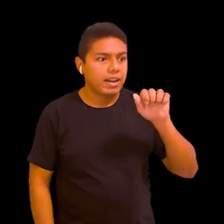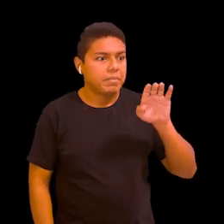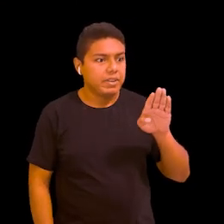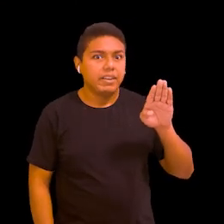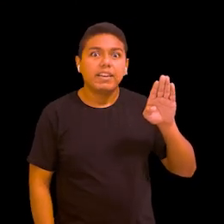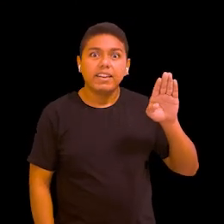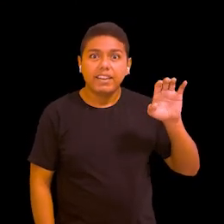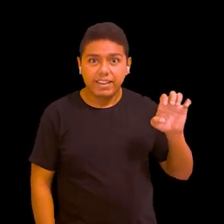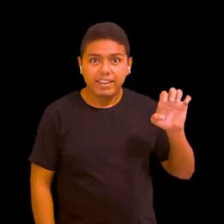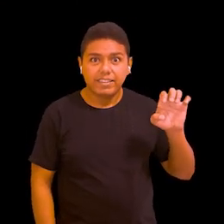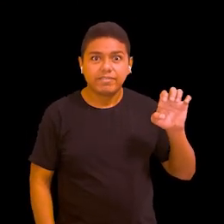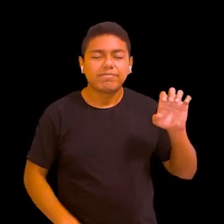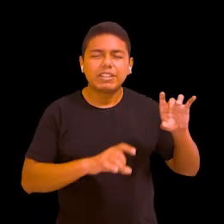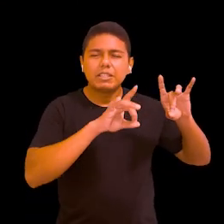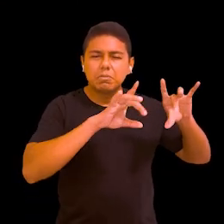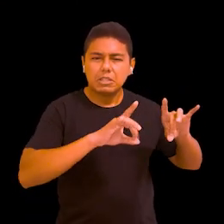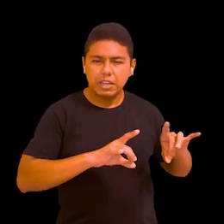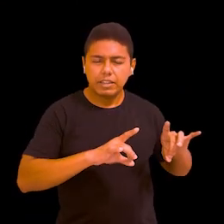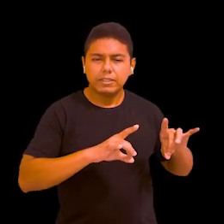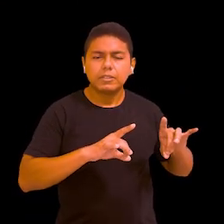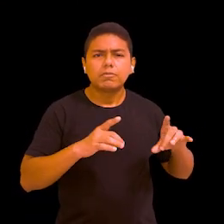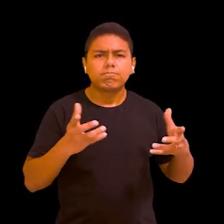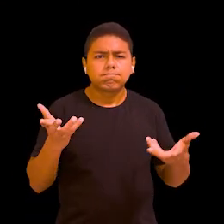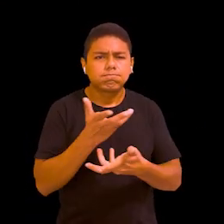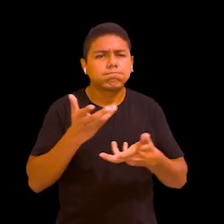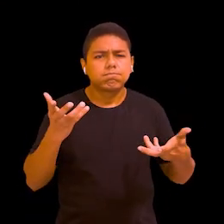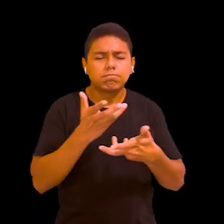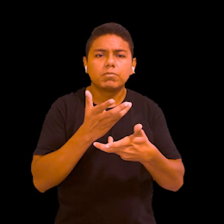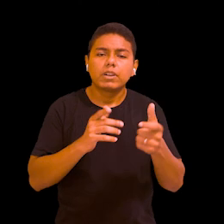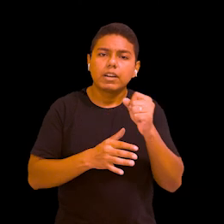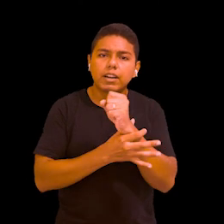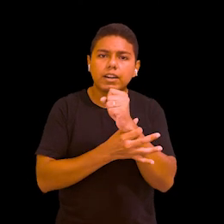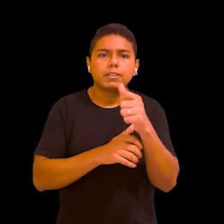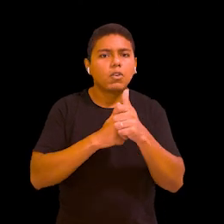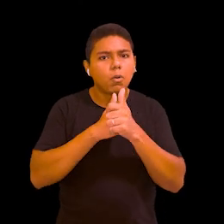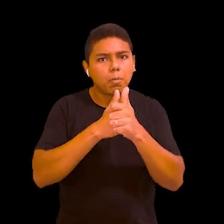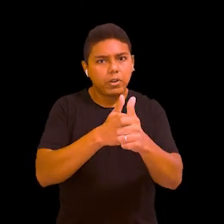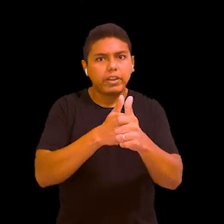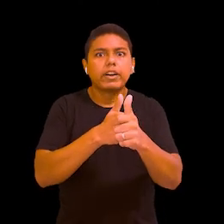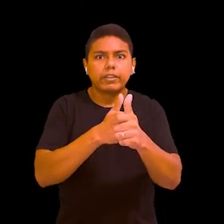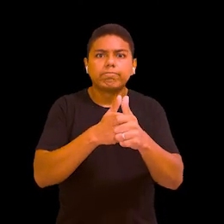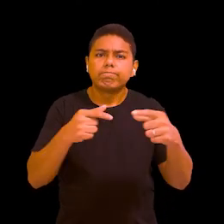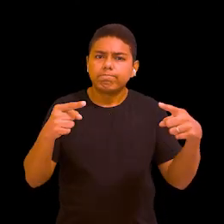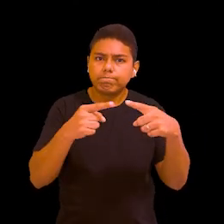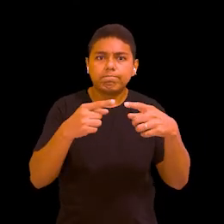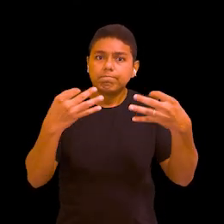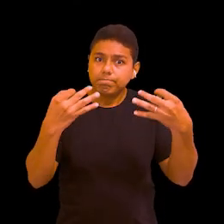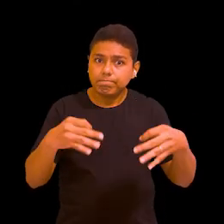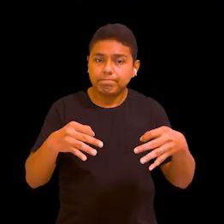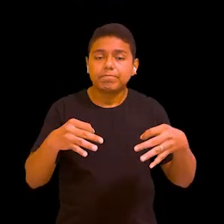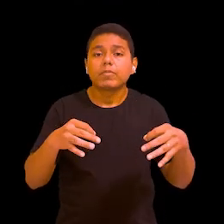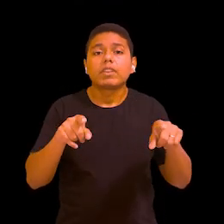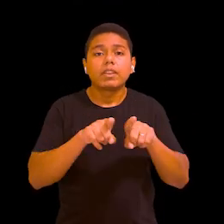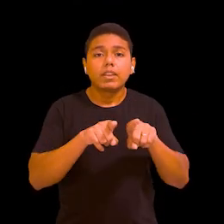ambulatorial especializada, para garantir um acompanhamento adequado e em tempo oportuno. E